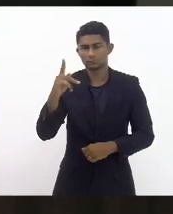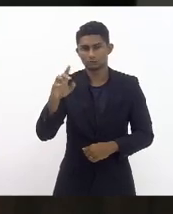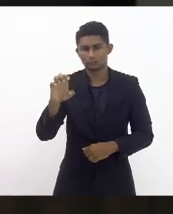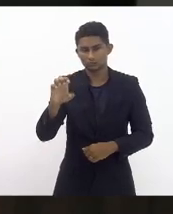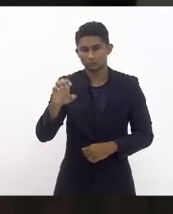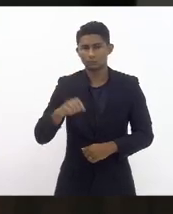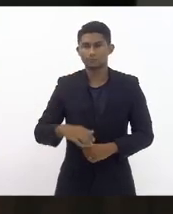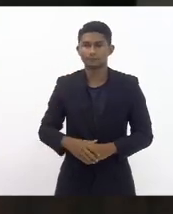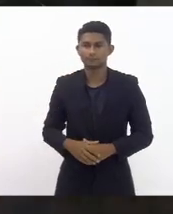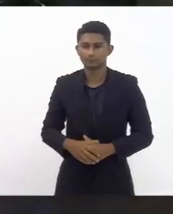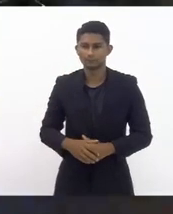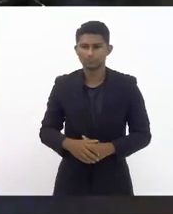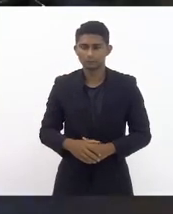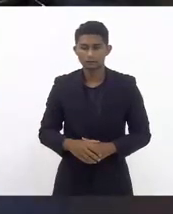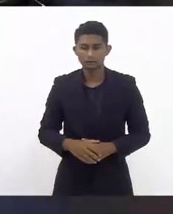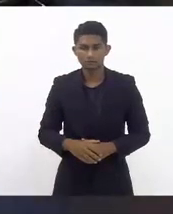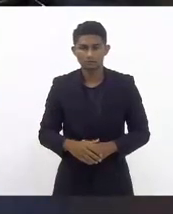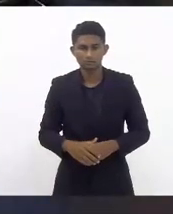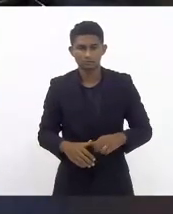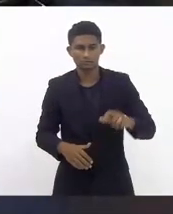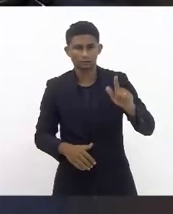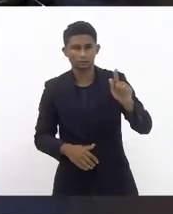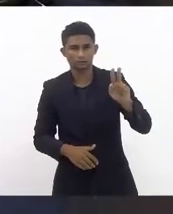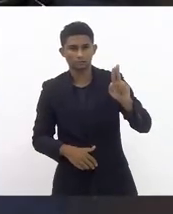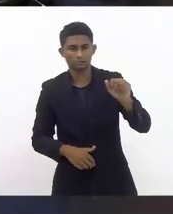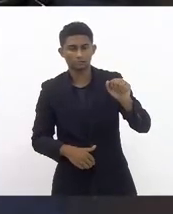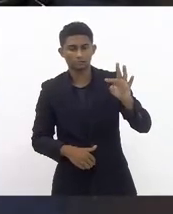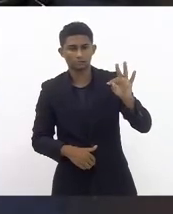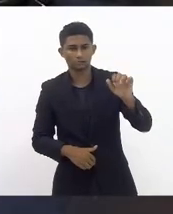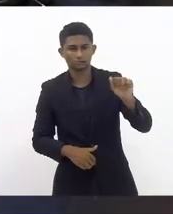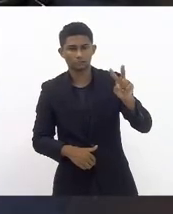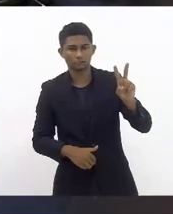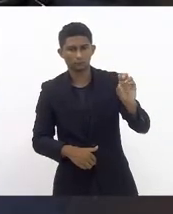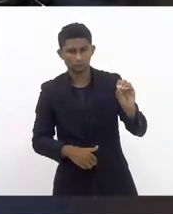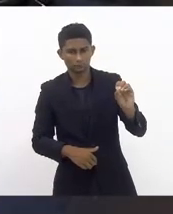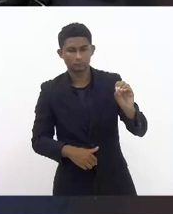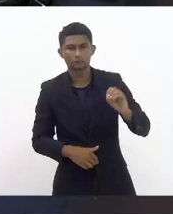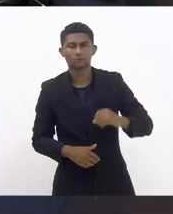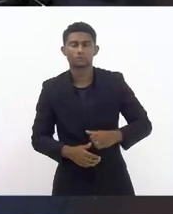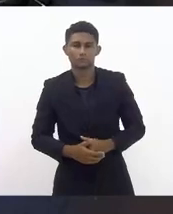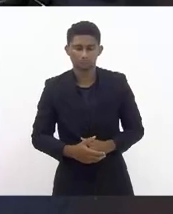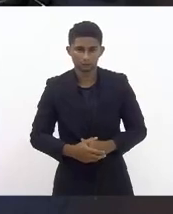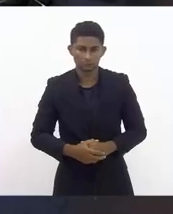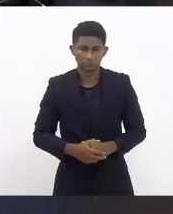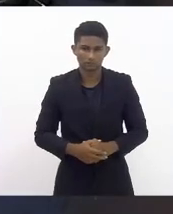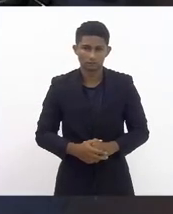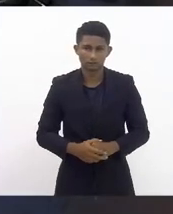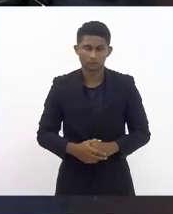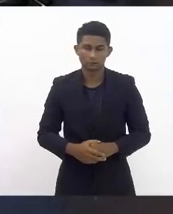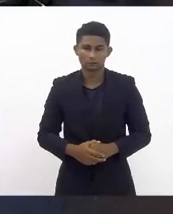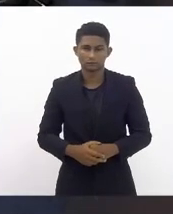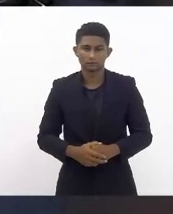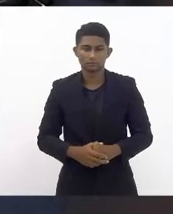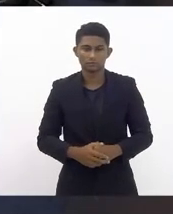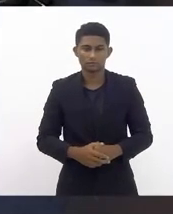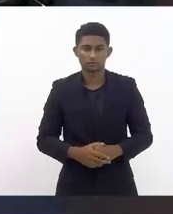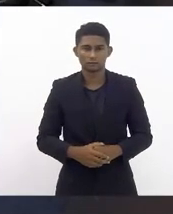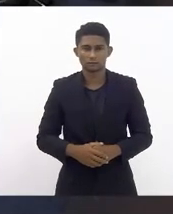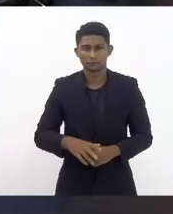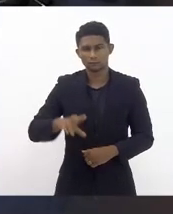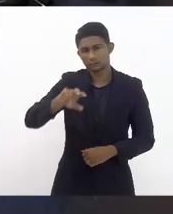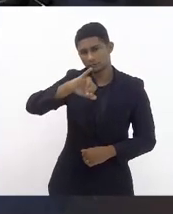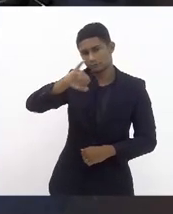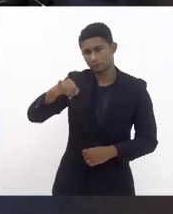Felipe Pobel. Deputado Gustavo Schmidt. Deputado Gustavo Schmidt. Deputado